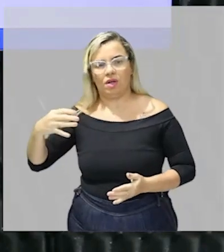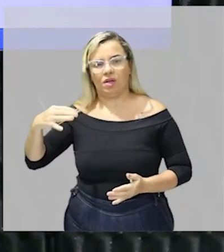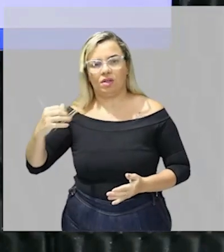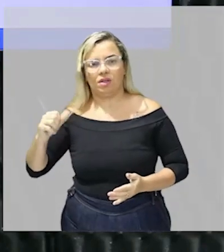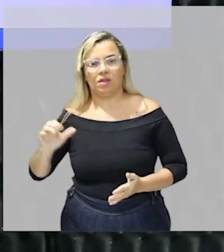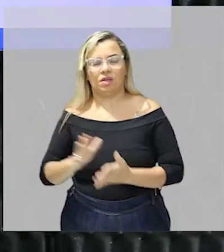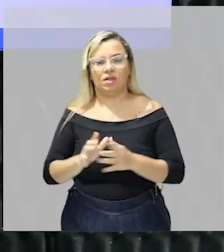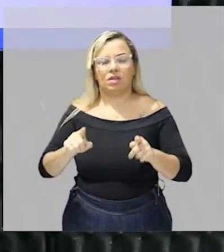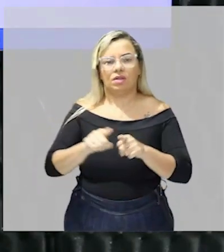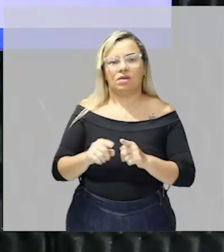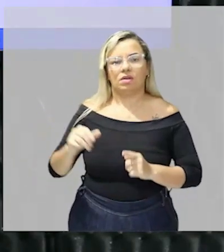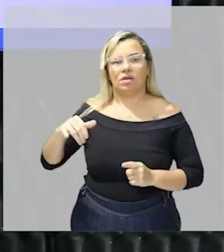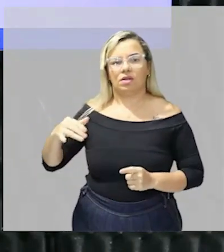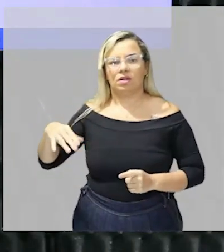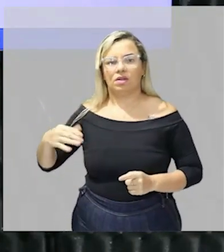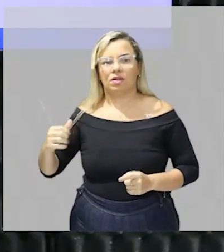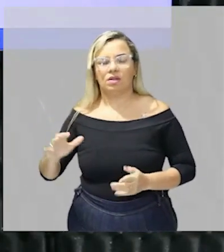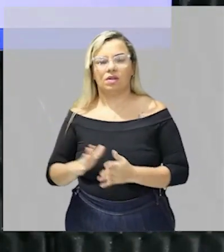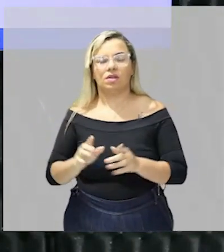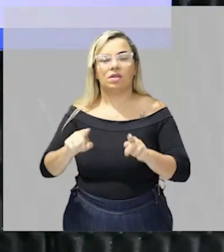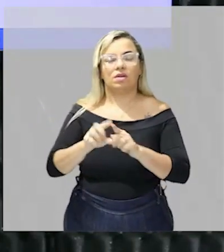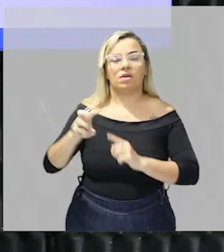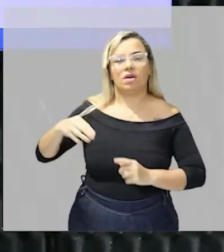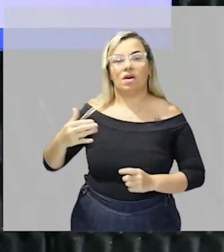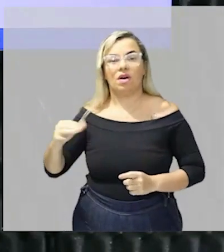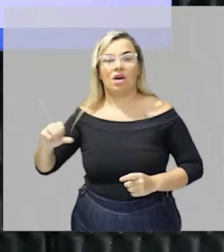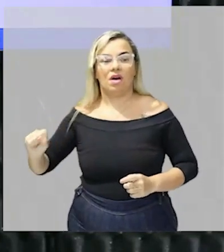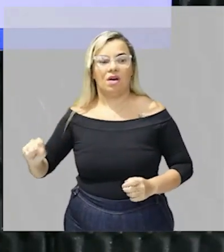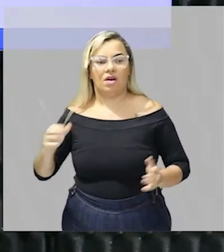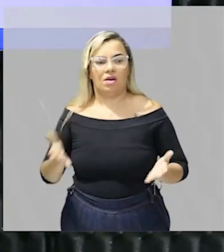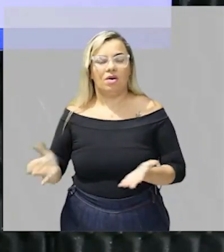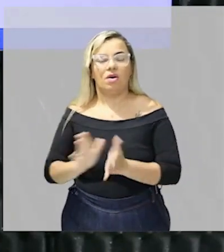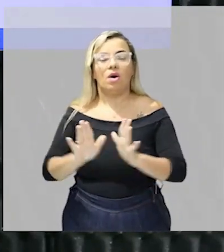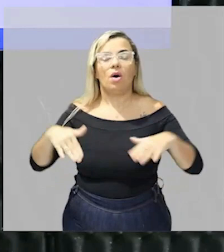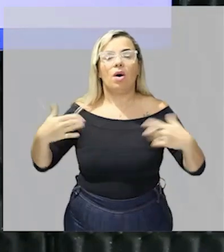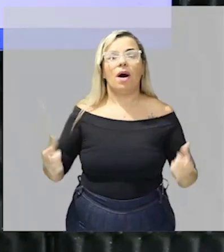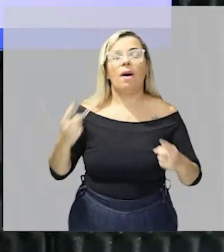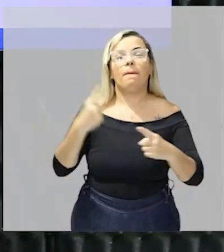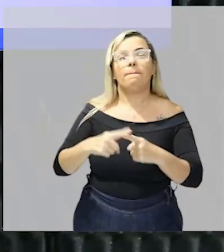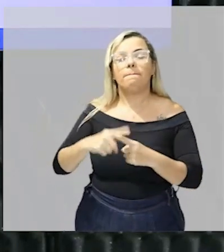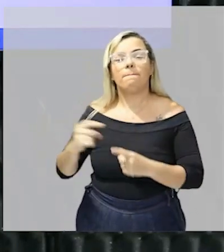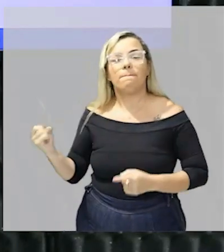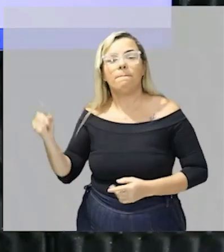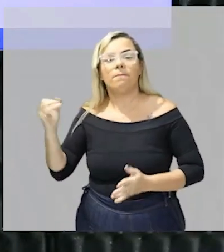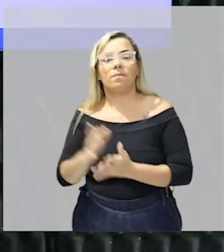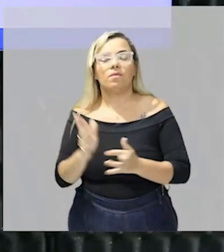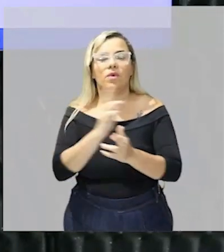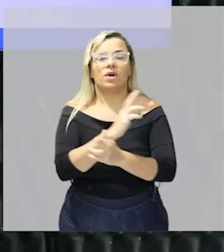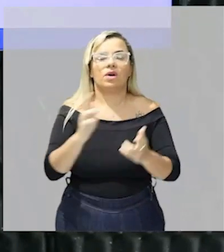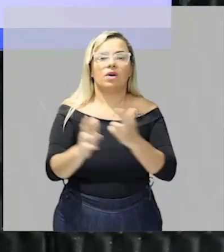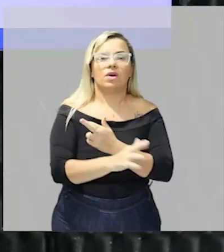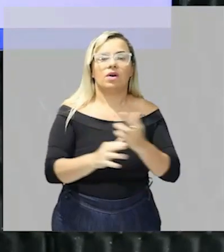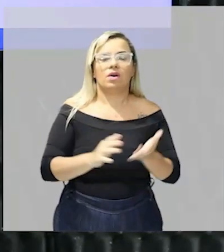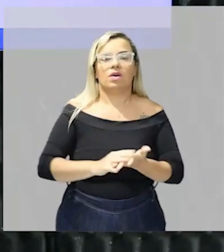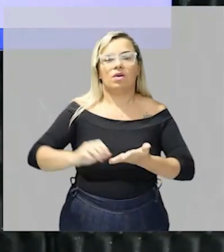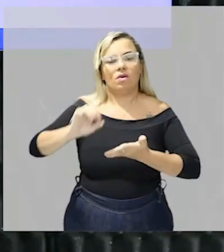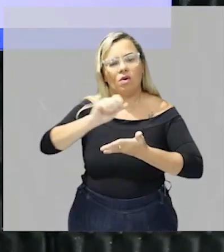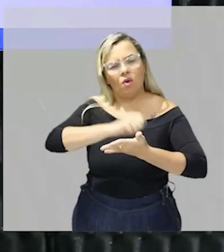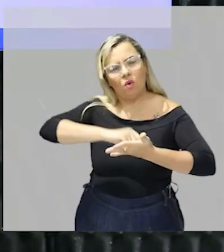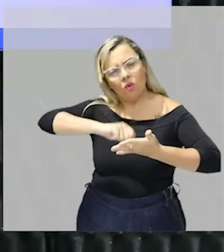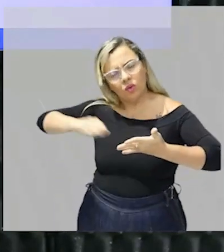que as crônicas são importantes? Porque observa que, de certa forma, elas vão relativizar os registros